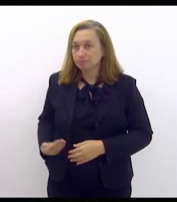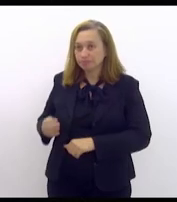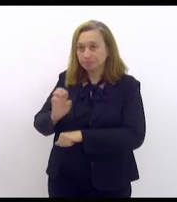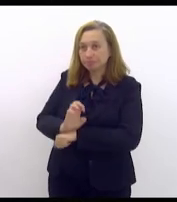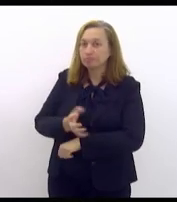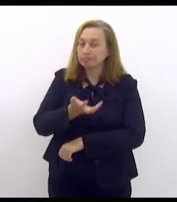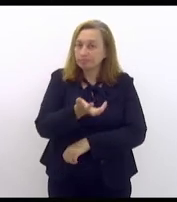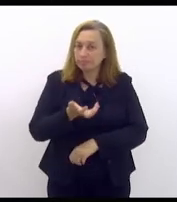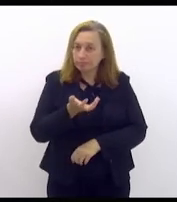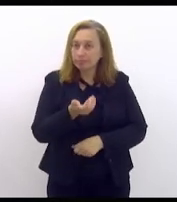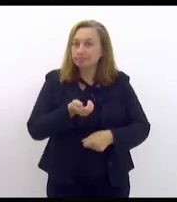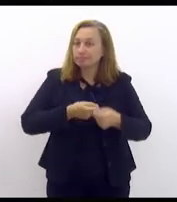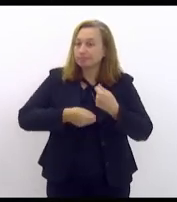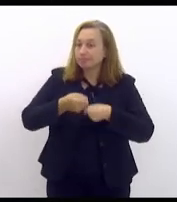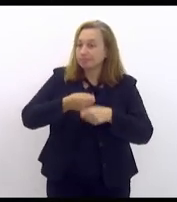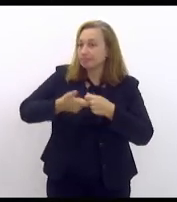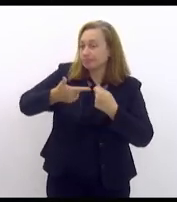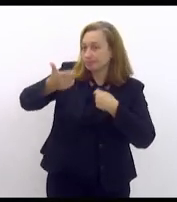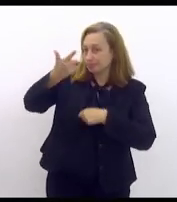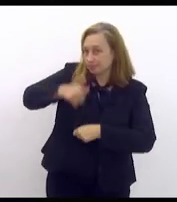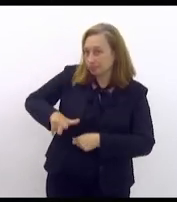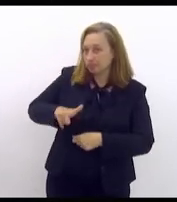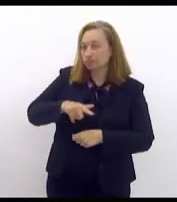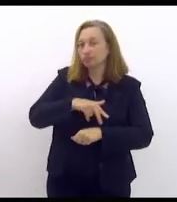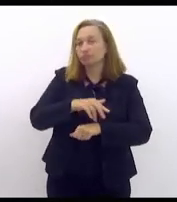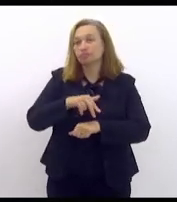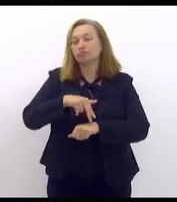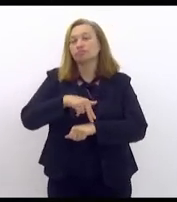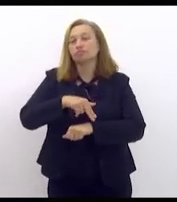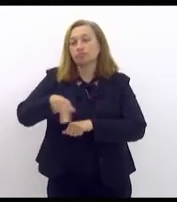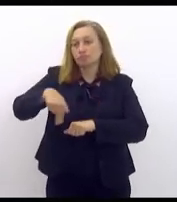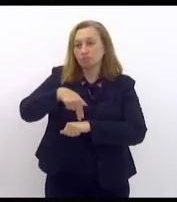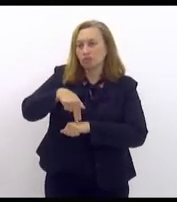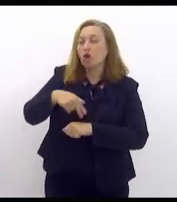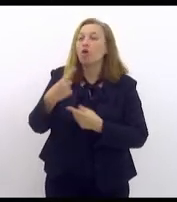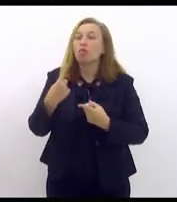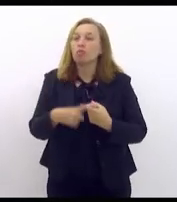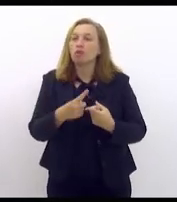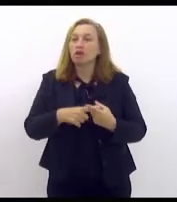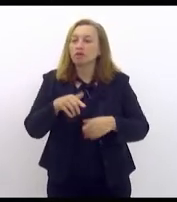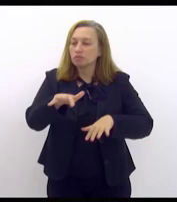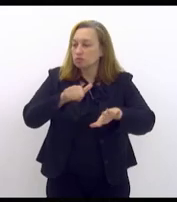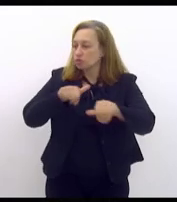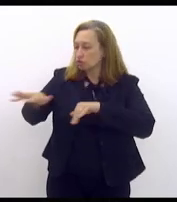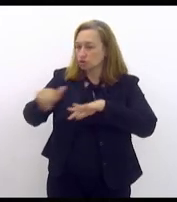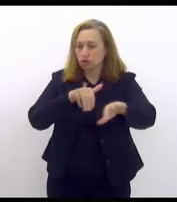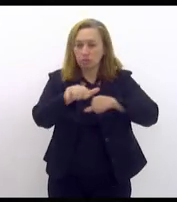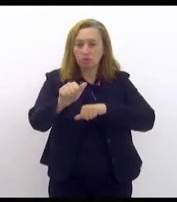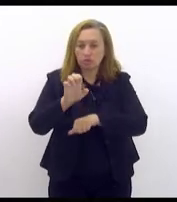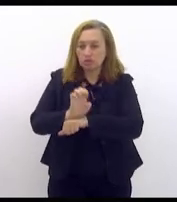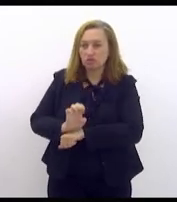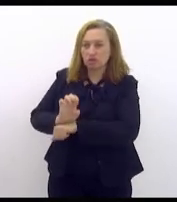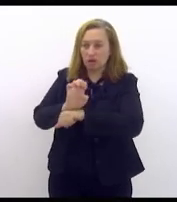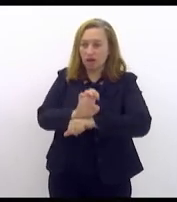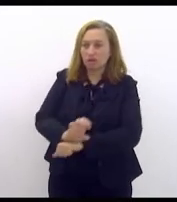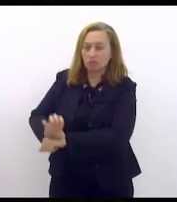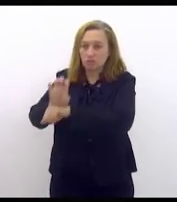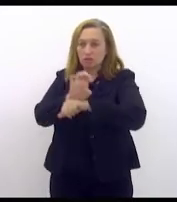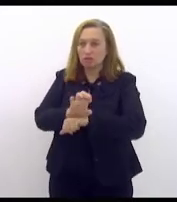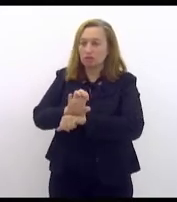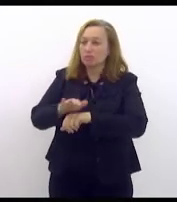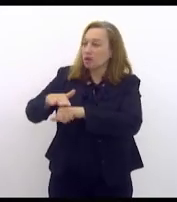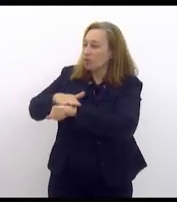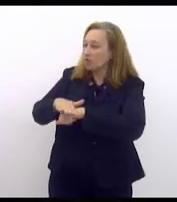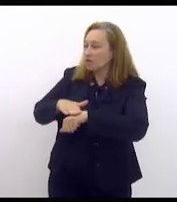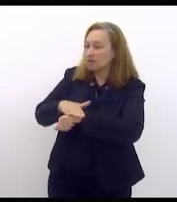quer renegociar com o governo federal, por que não chama os devedores do Estado para conversar e buscar soluções para essas